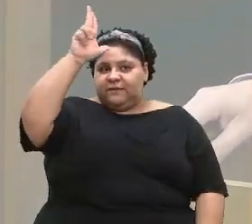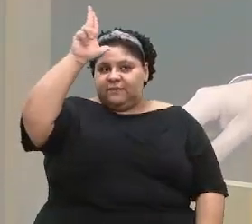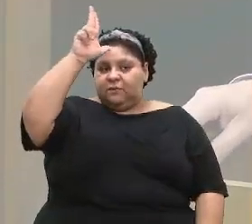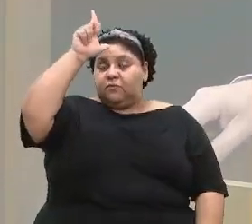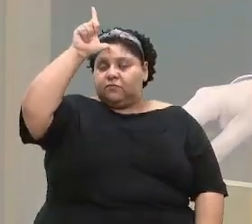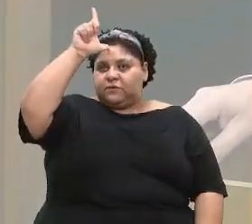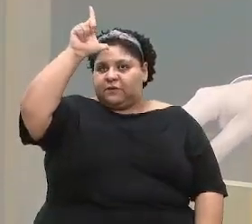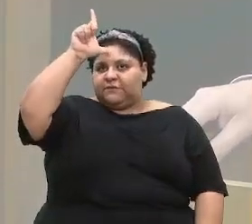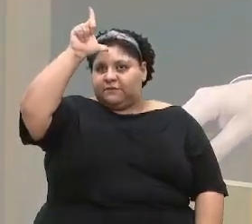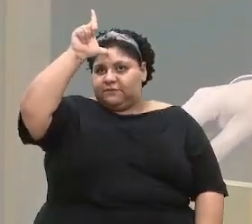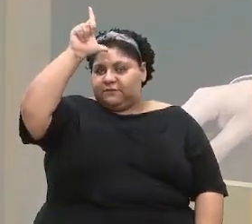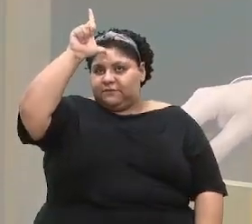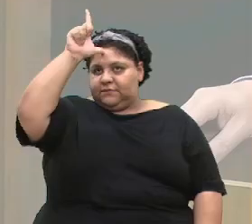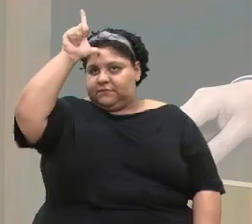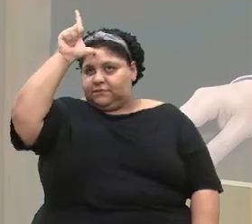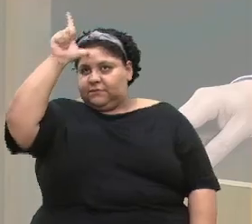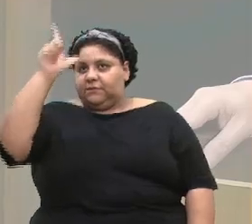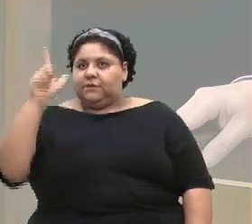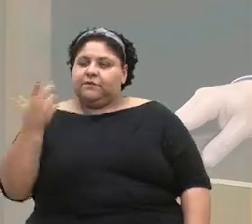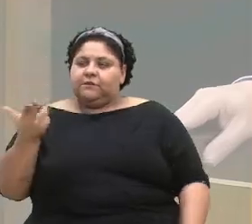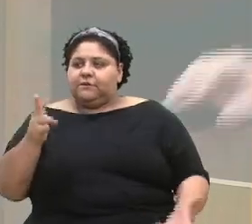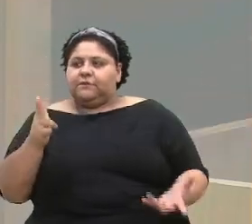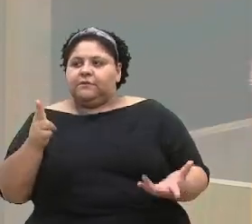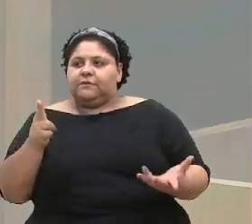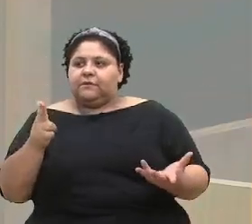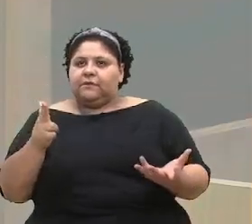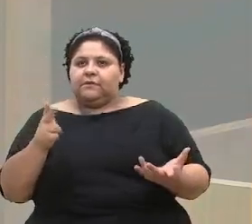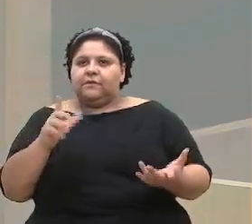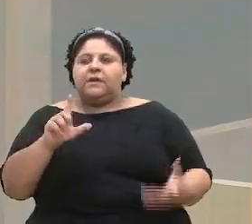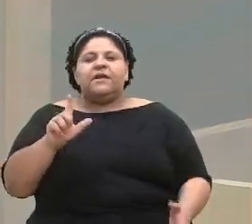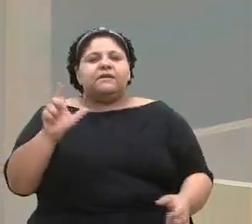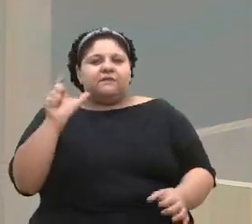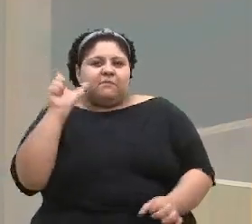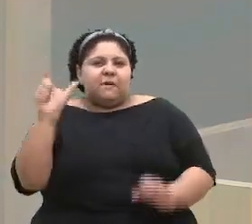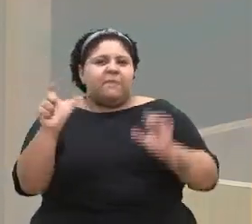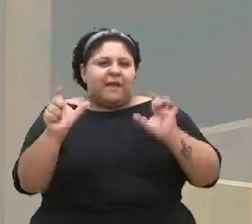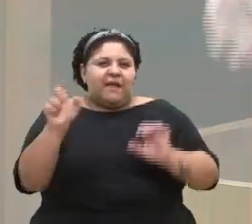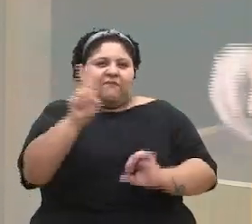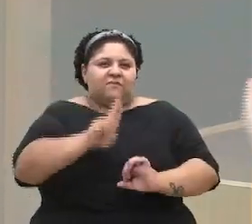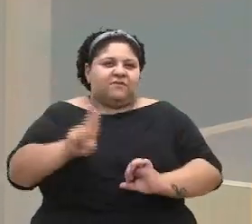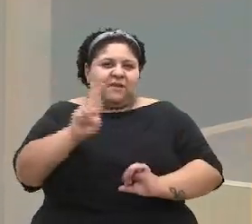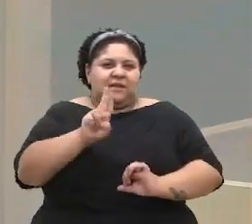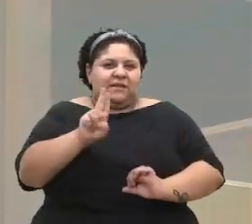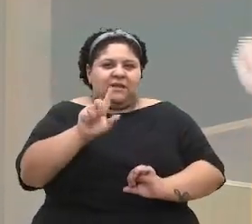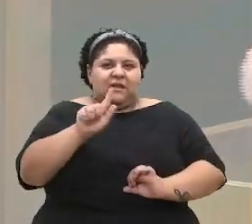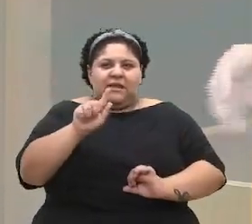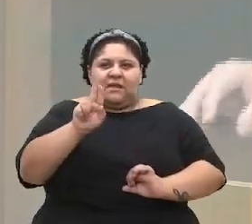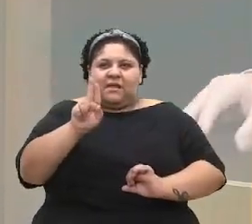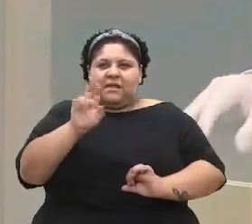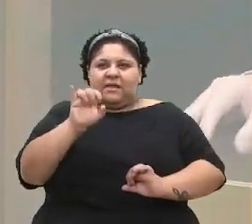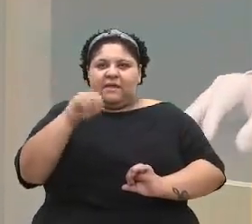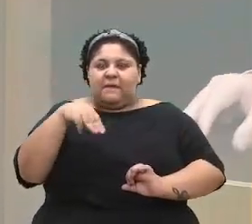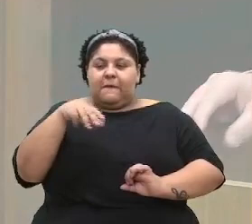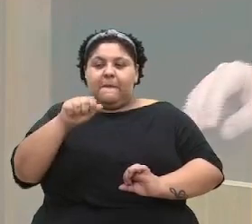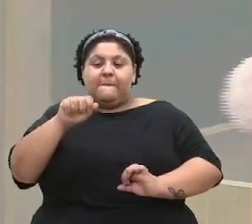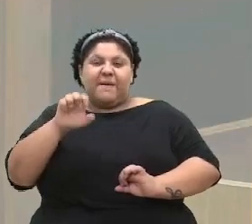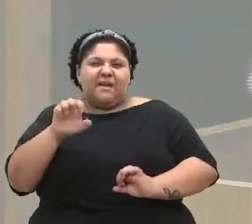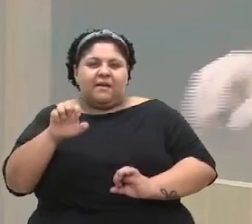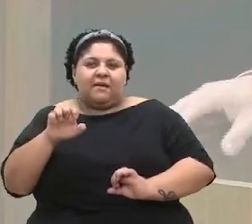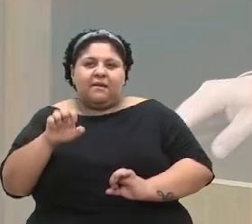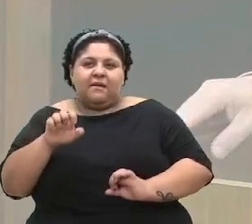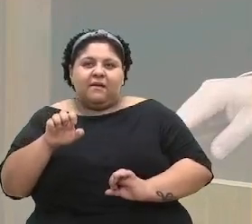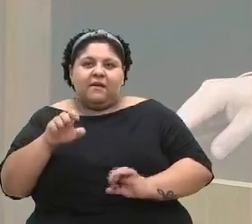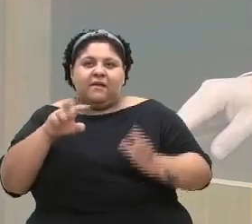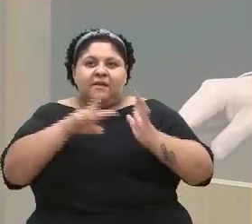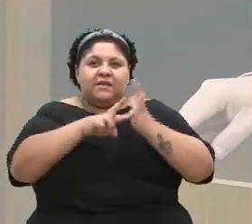muito utilizada no meio germânico que é Gemein. E aí surgiu a palavra Gemeinschaft, que seria aquilo